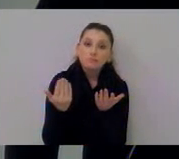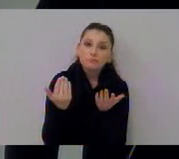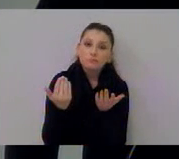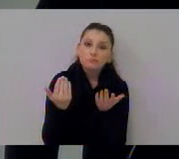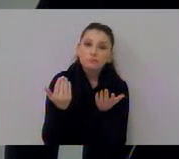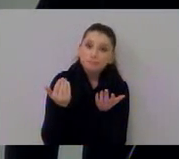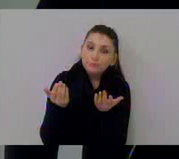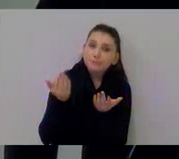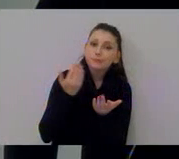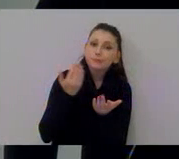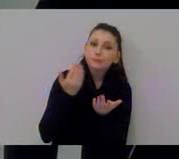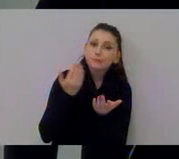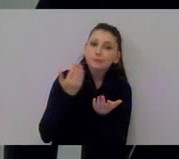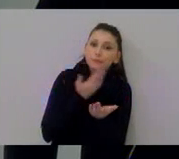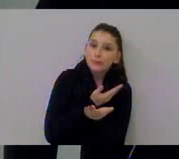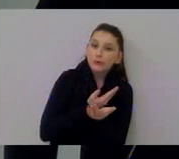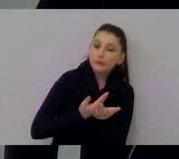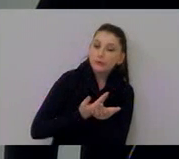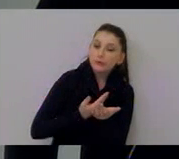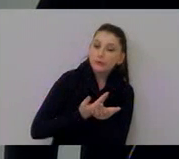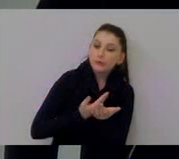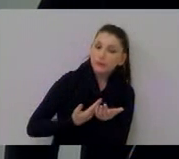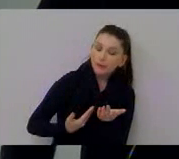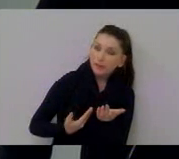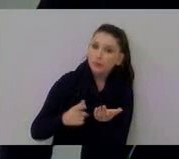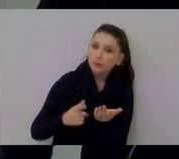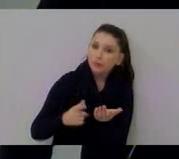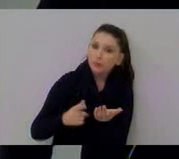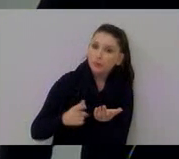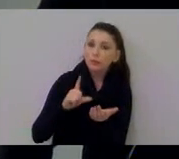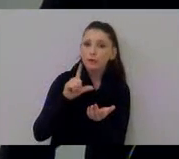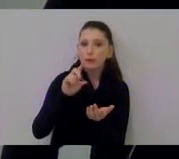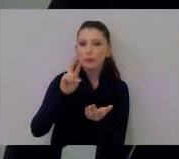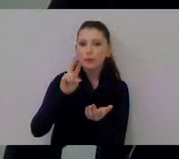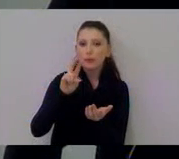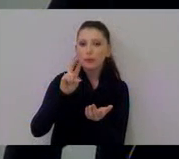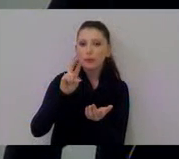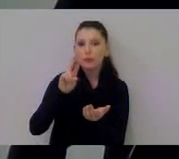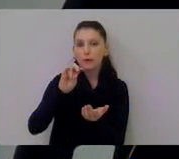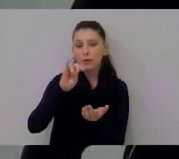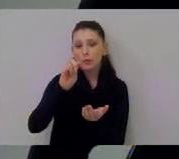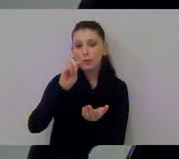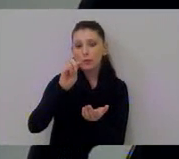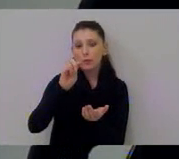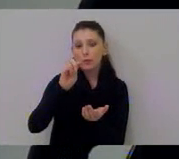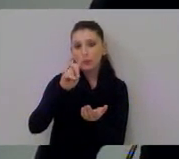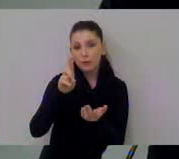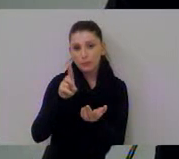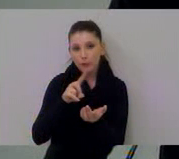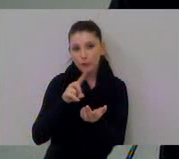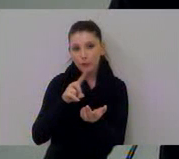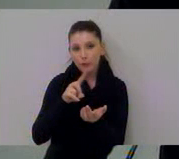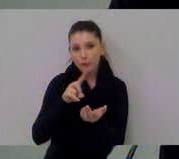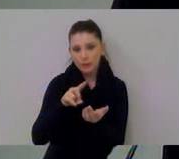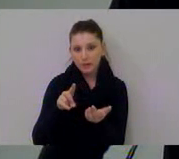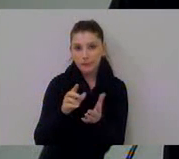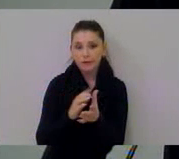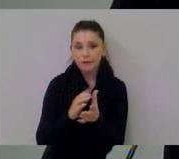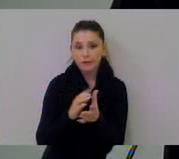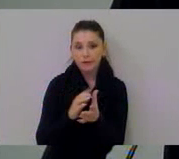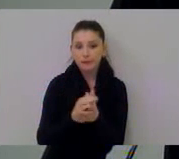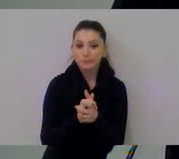do estado de Santa Catarina, Luiz Henrique da Silveira. Mas